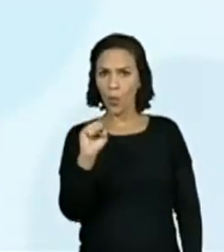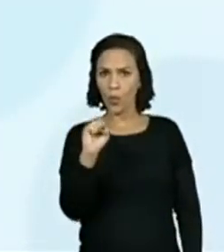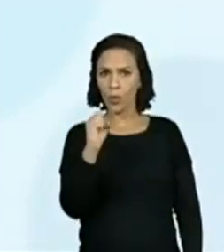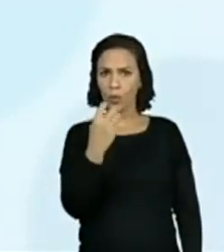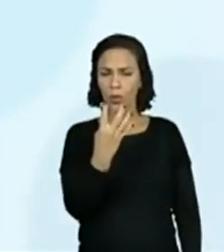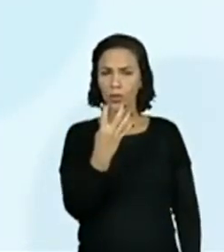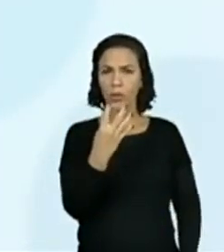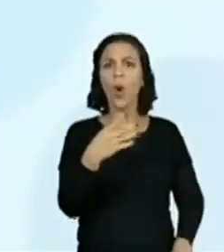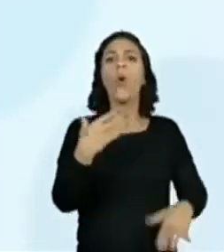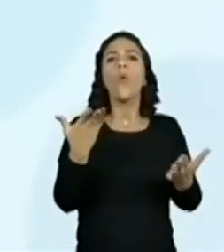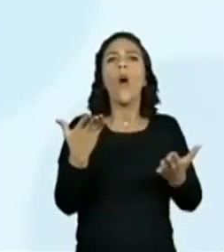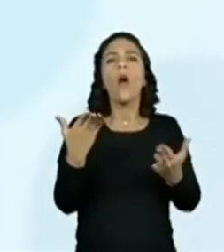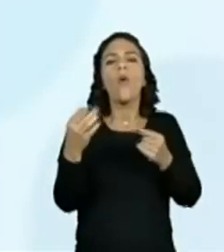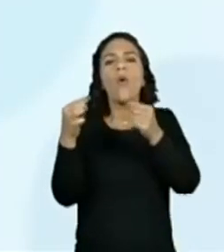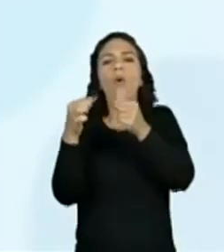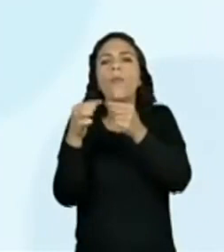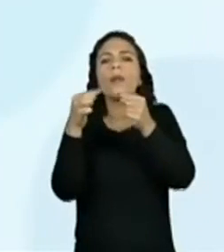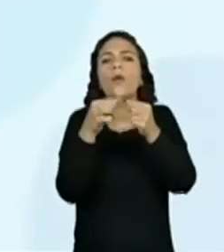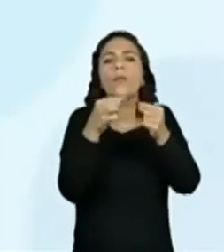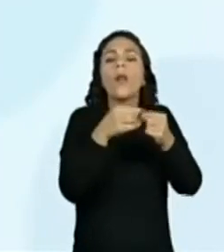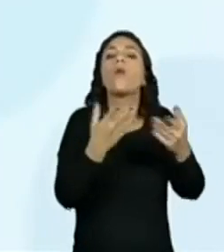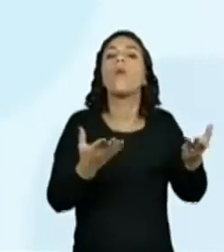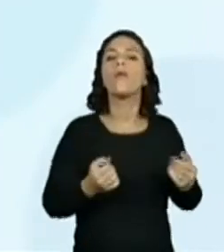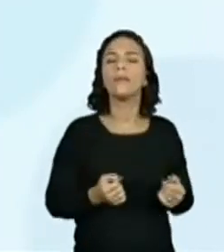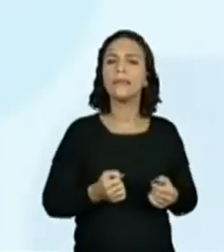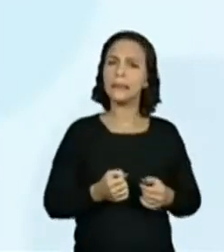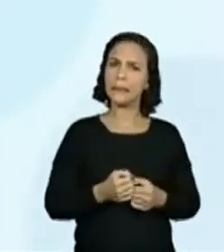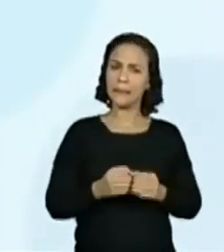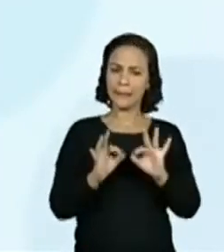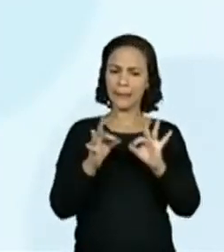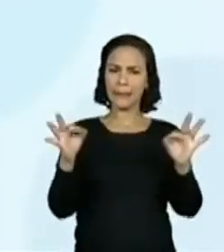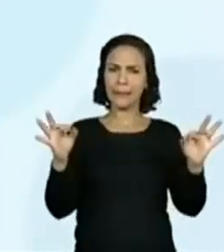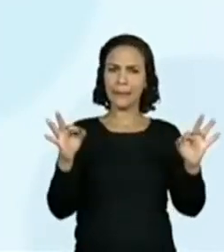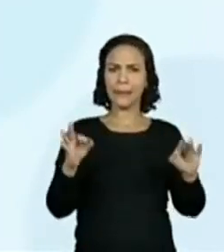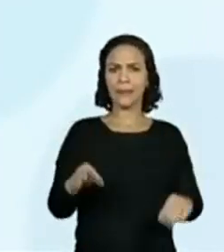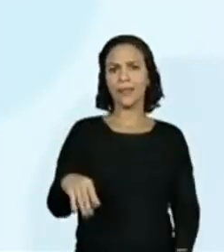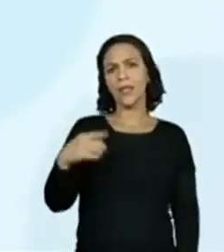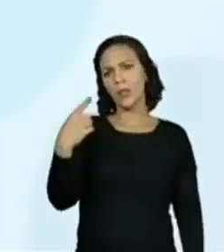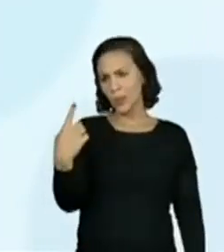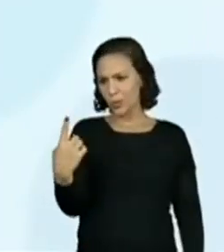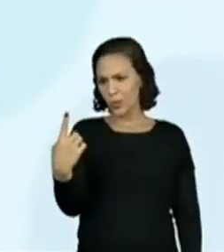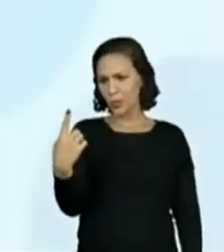são os algarismos que eu vou usar, professora Joyce? Nossa, que número grande, hein, professora?